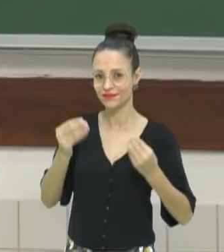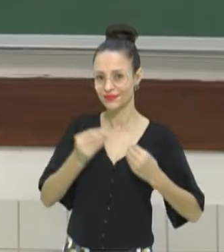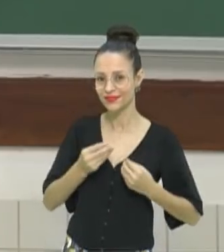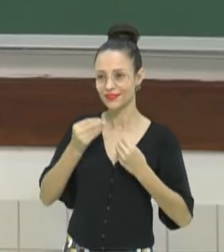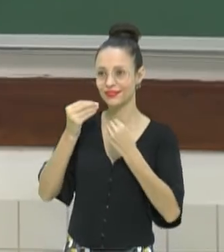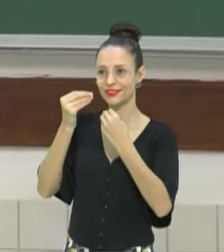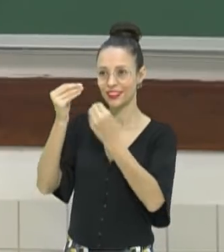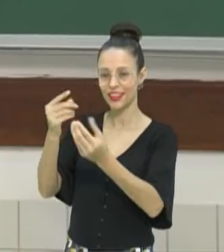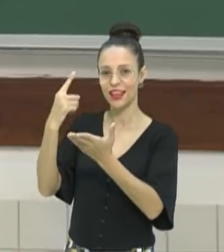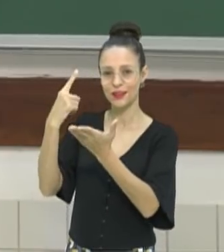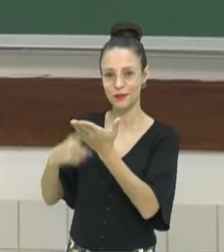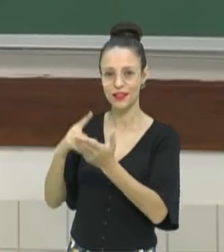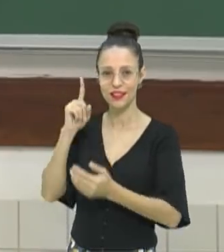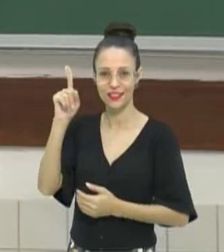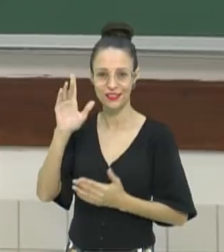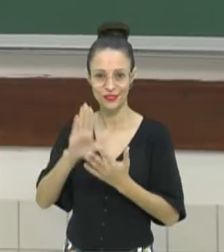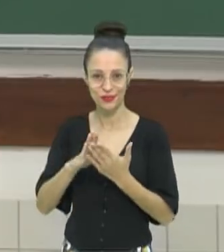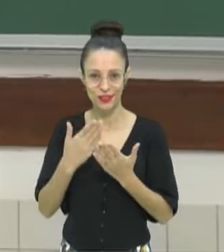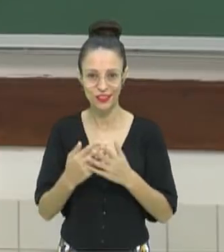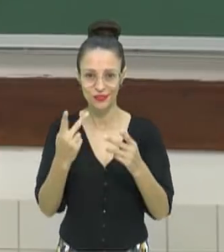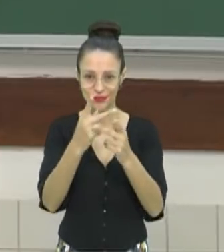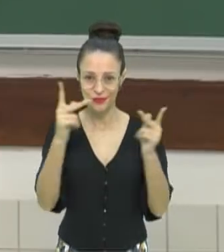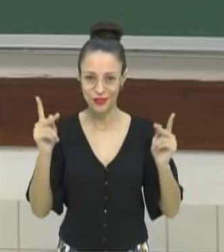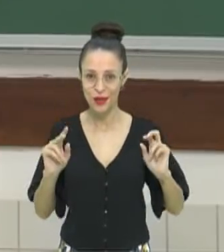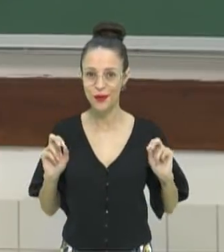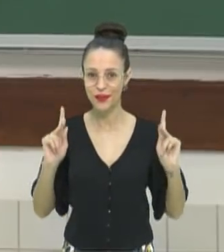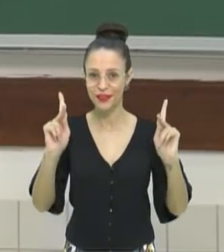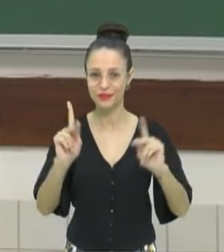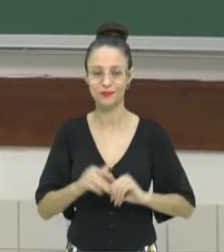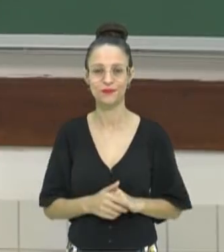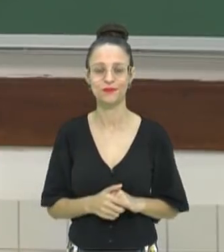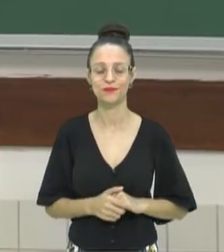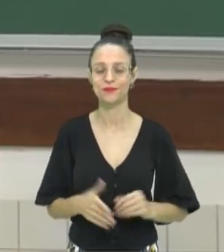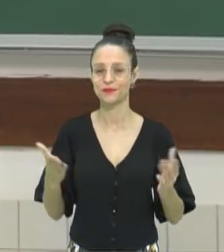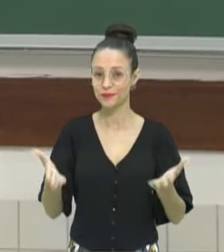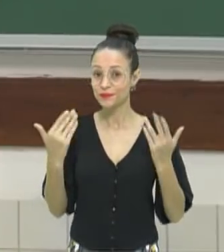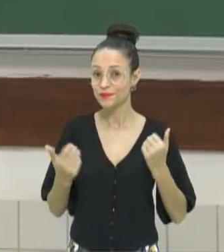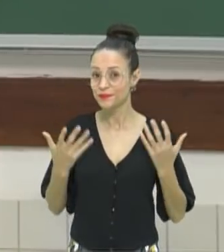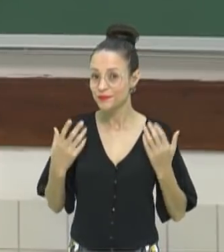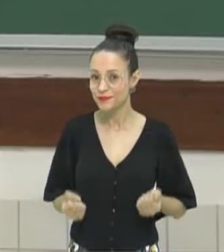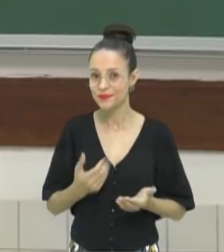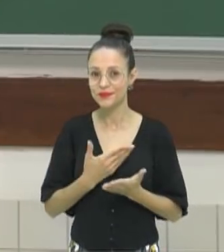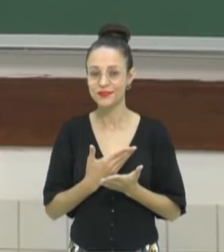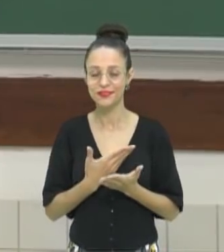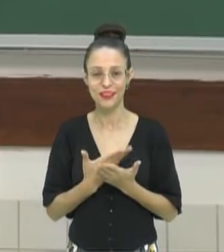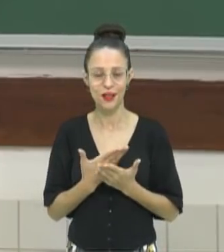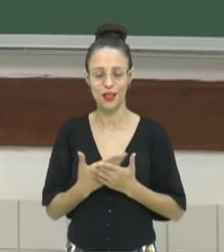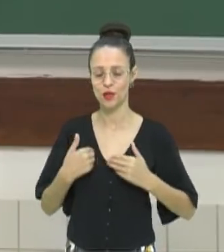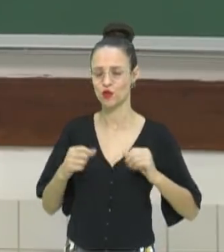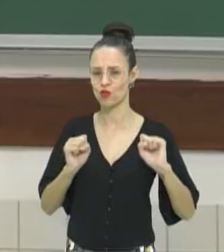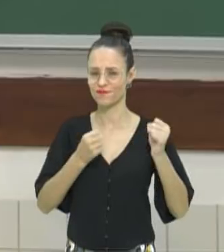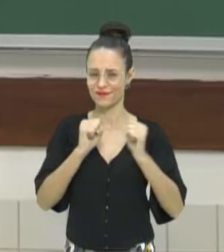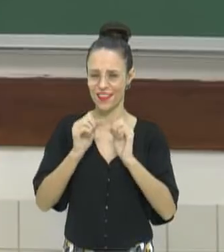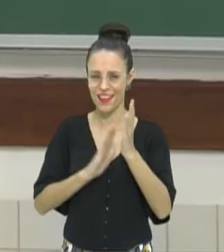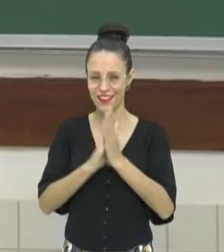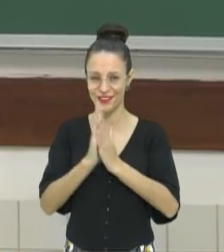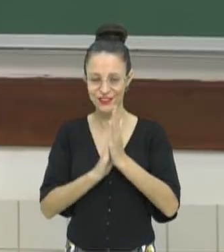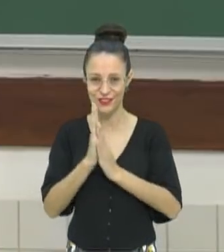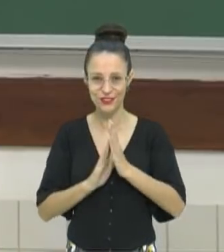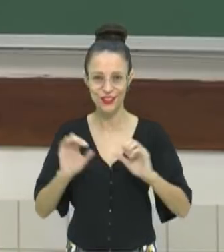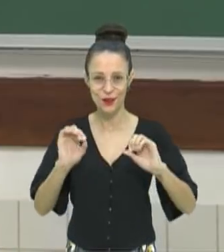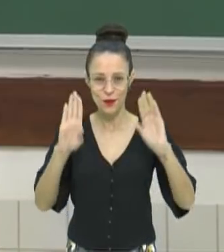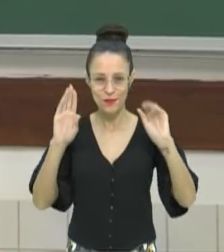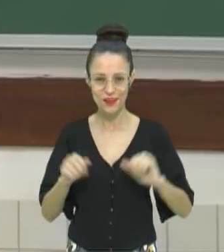professor como foi determinado na sua escola, ok? Vamos para a aula? Que eu estou ansiosa para essa aula. Você está ansioso? Eu